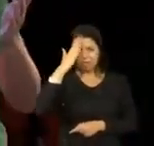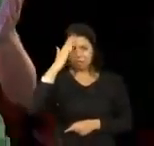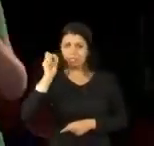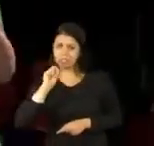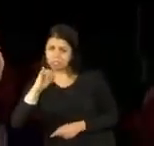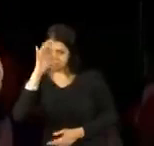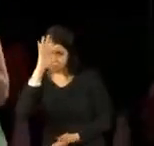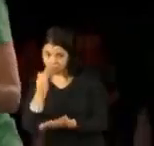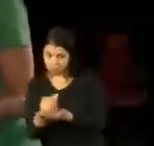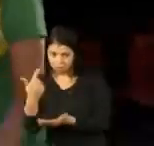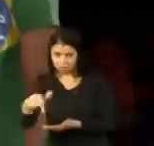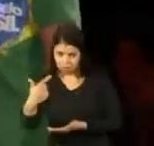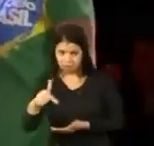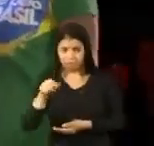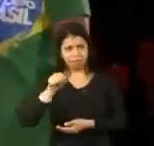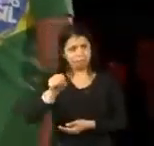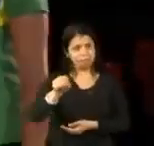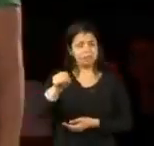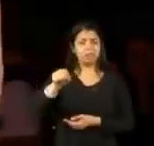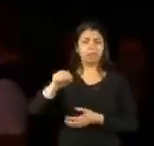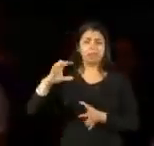você negou Jesus.